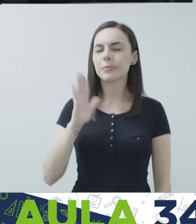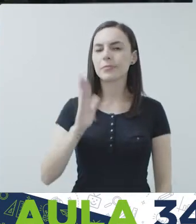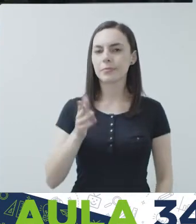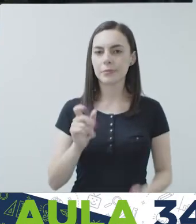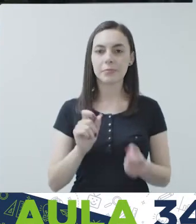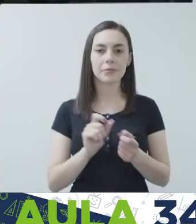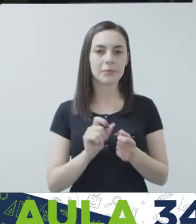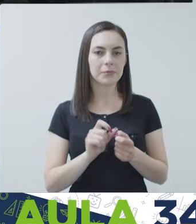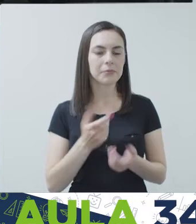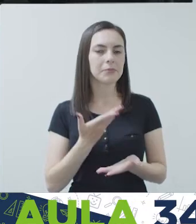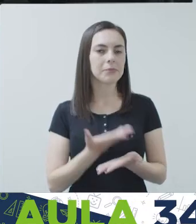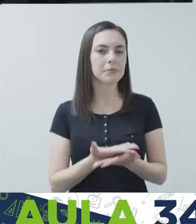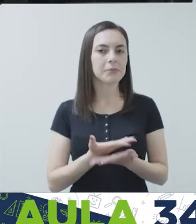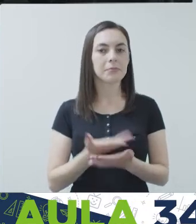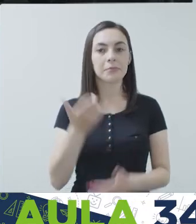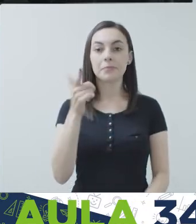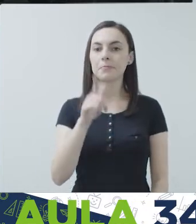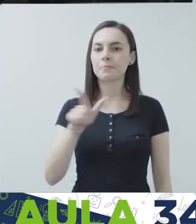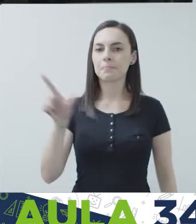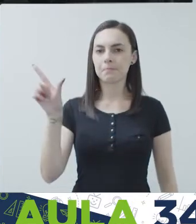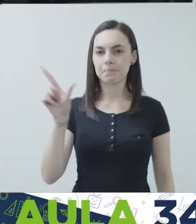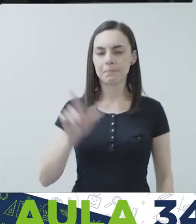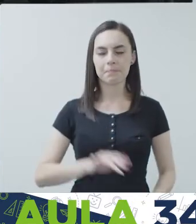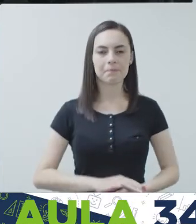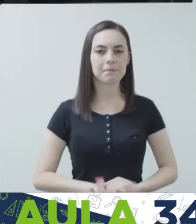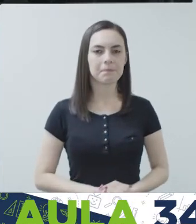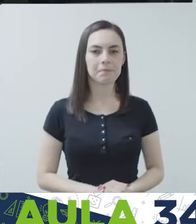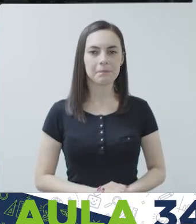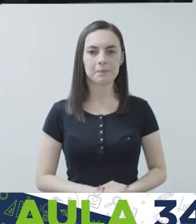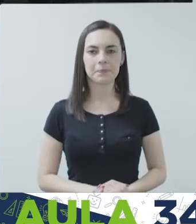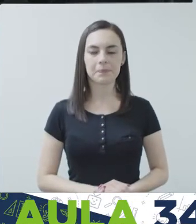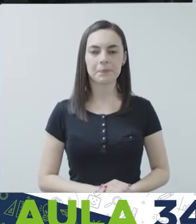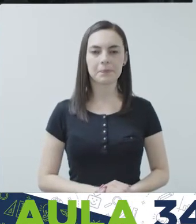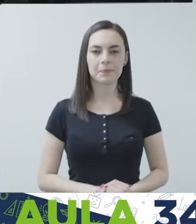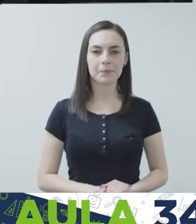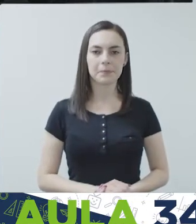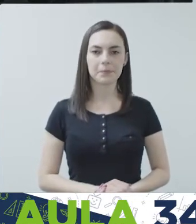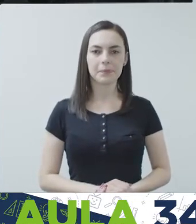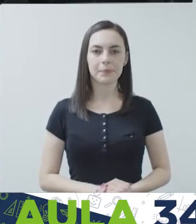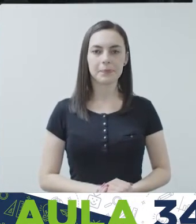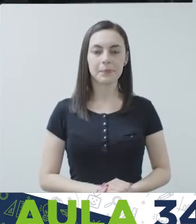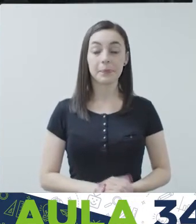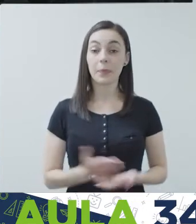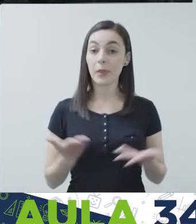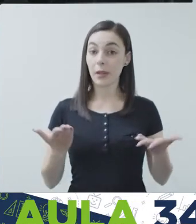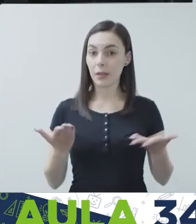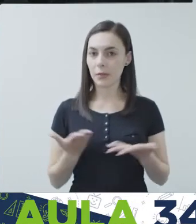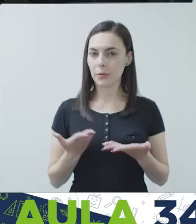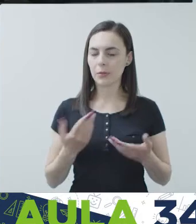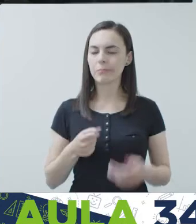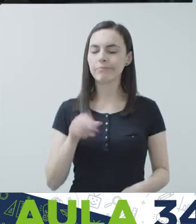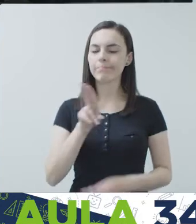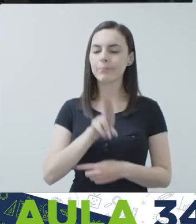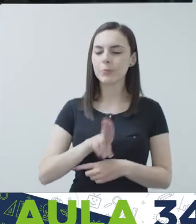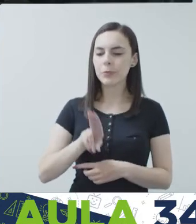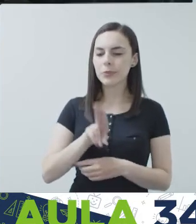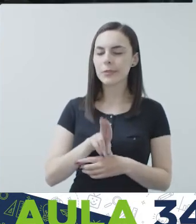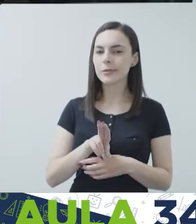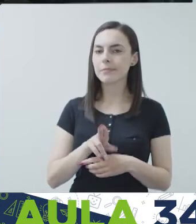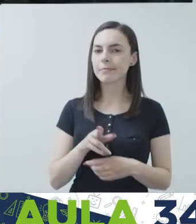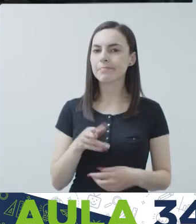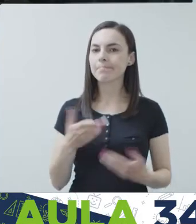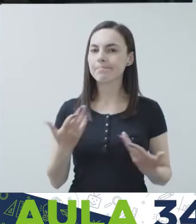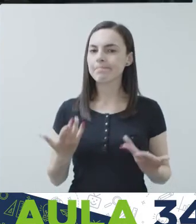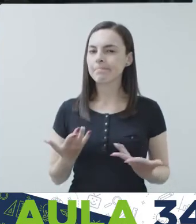número 5 em uma outra aula. Agora, a professora Márcia vai usar